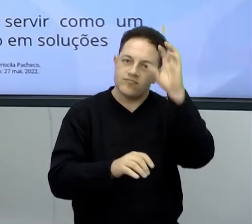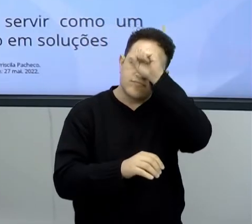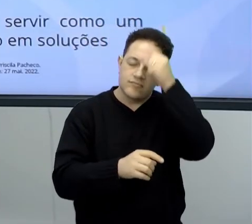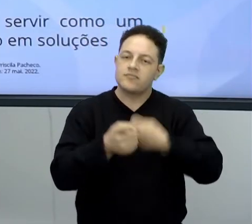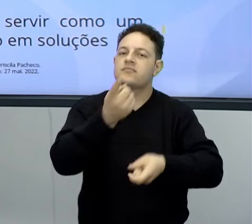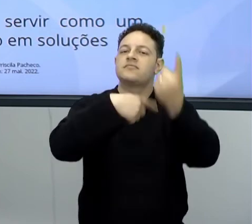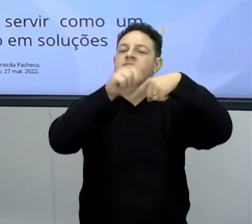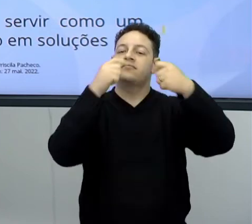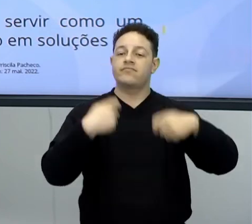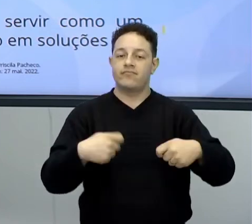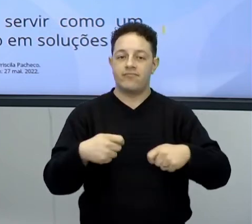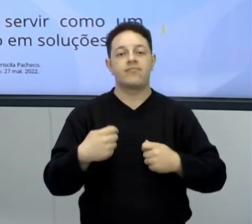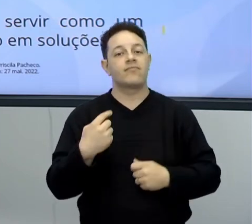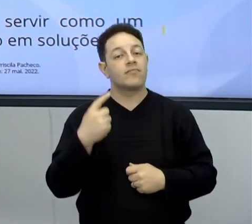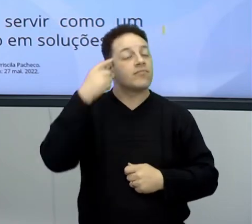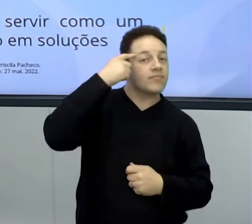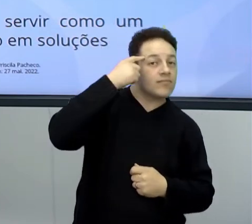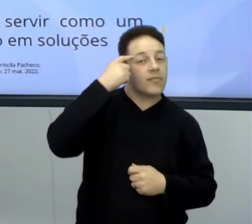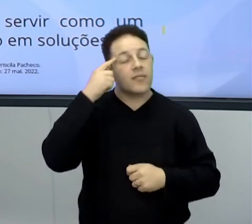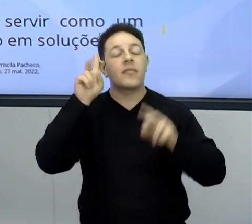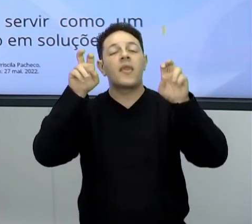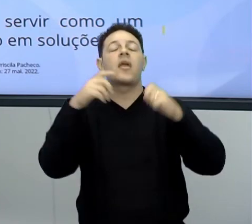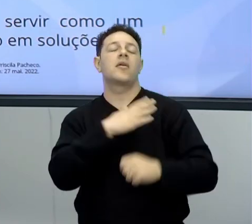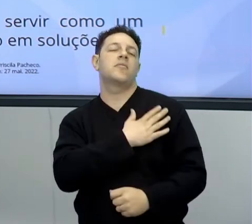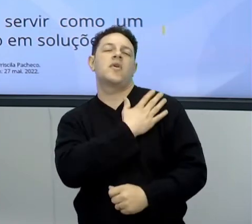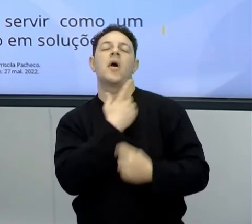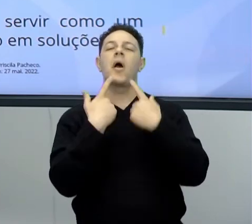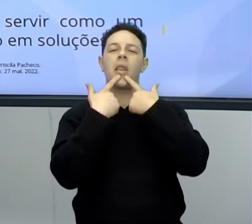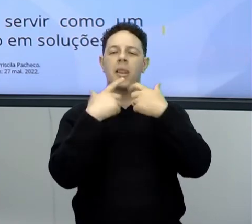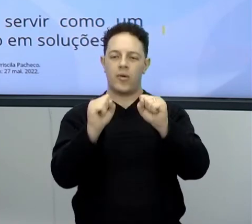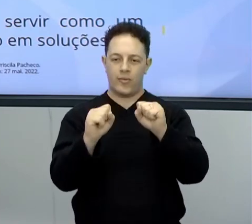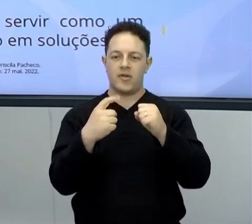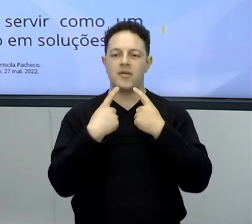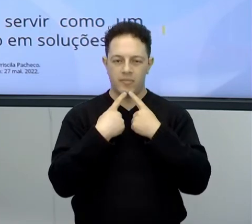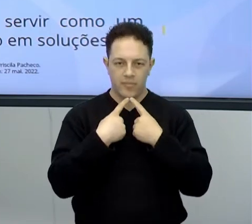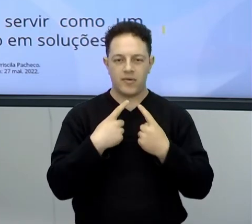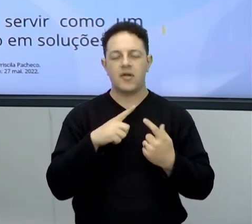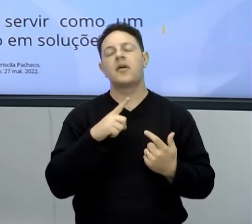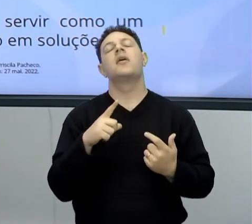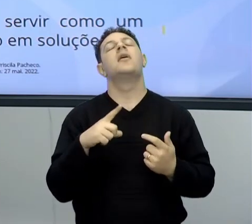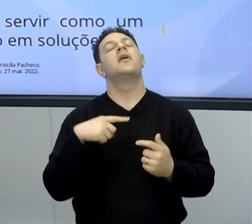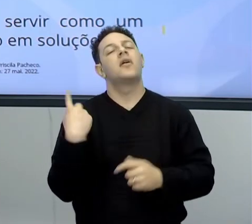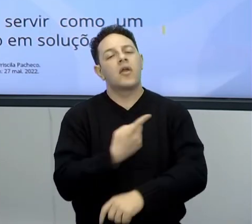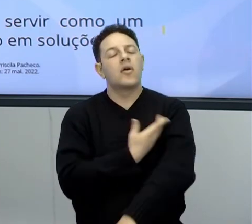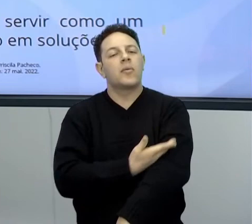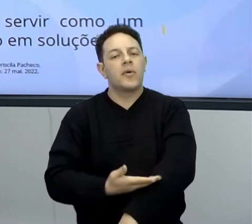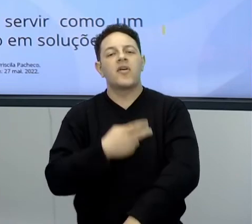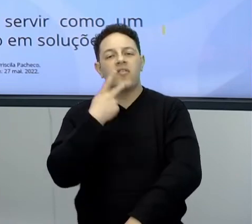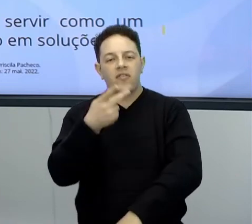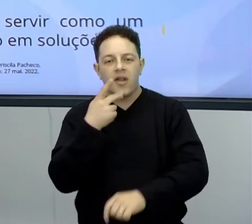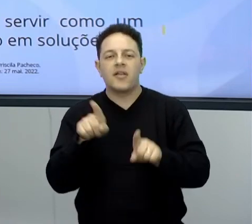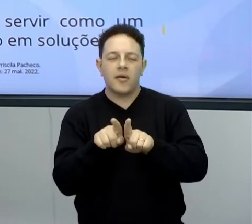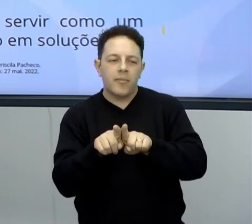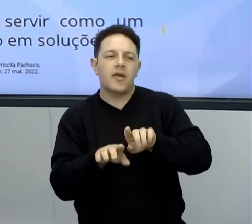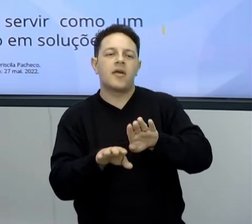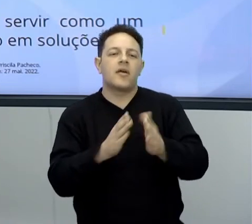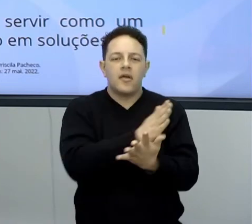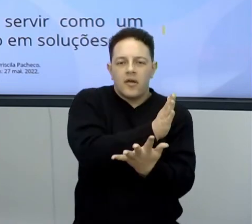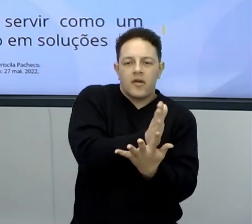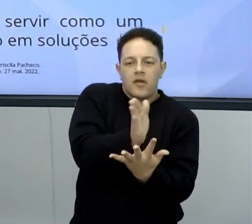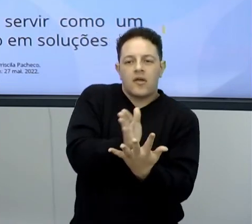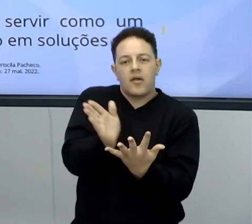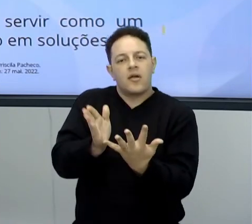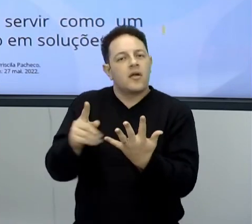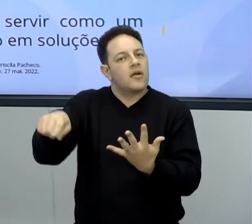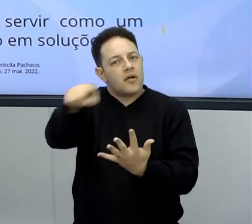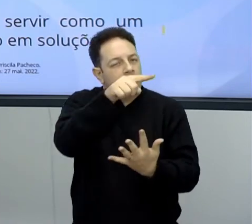aí estão pensando no preconceito linguístico, tá? Que a gente tem falado aí e nas ramificações que nós vimos. Vocês